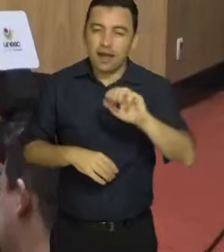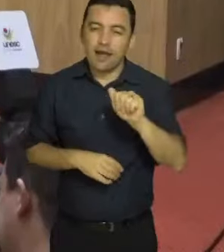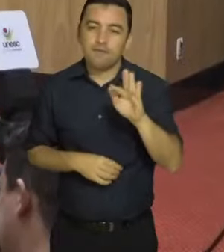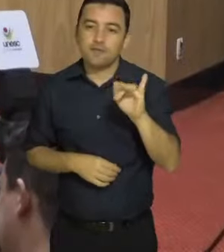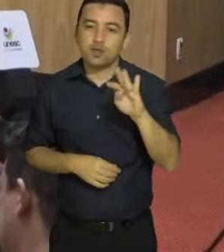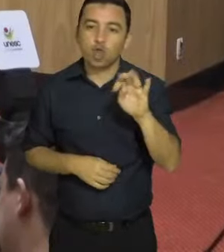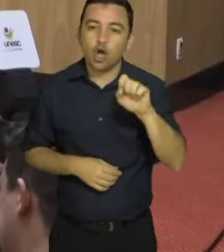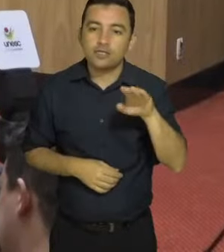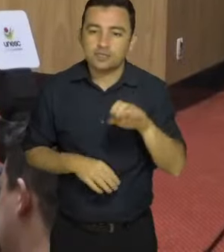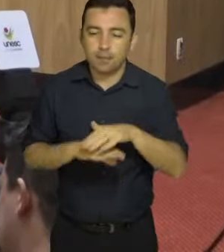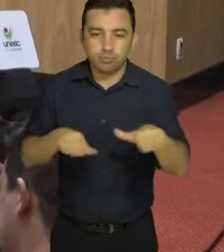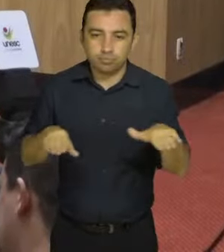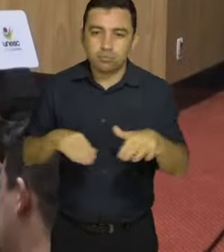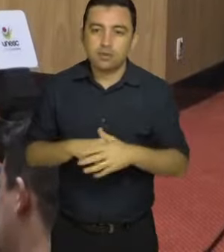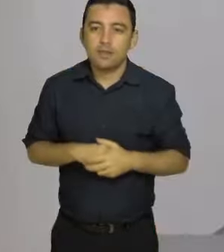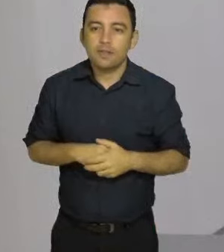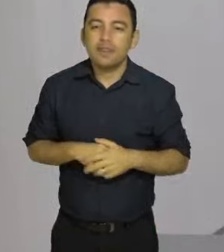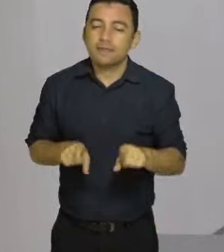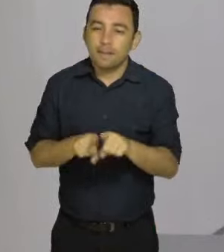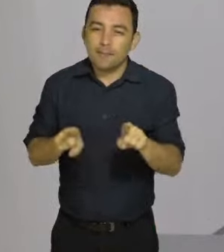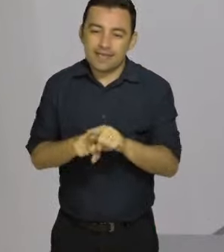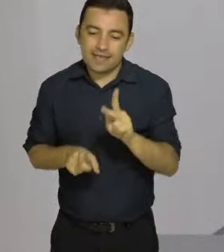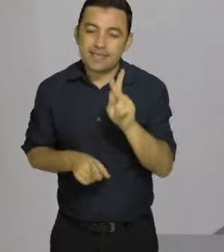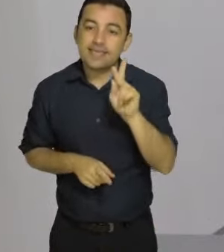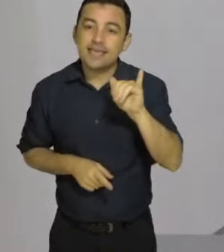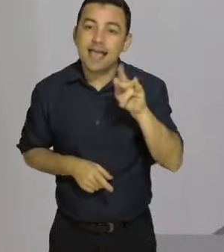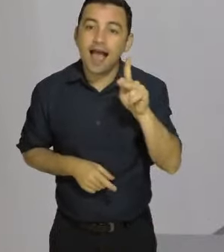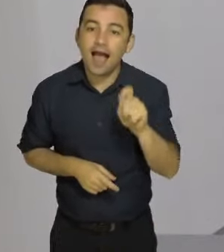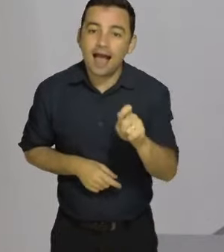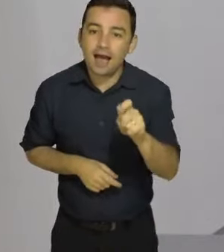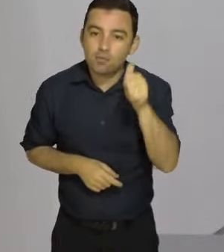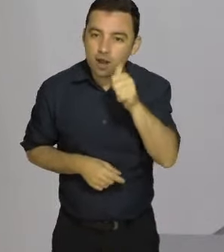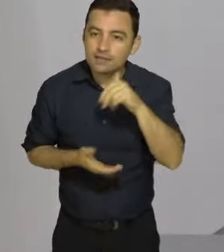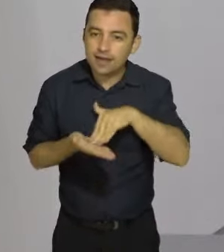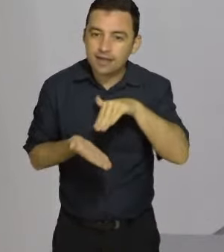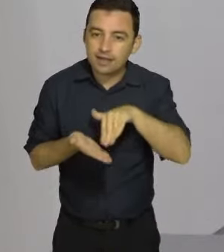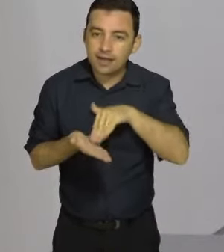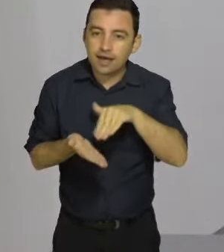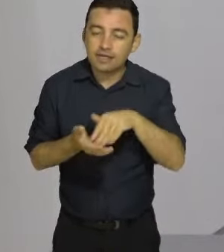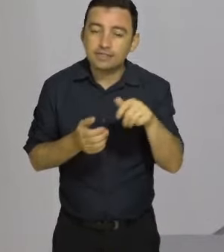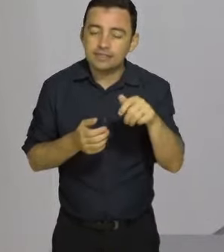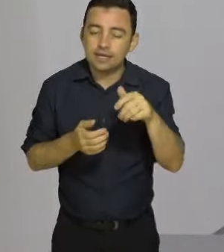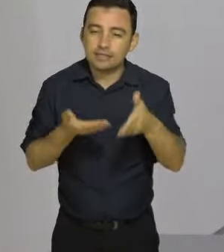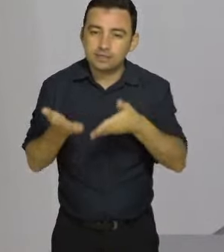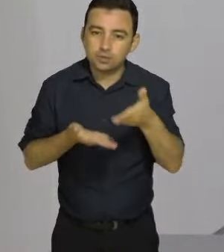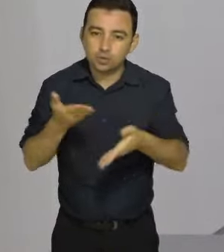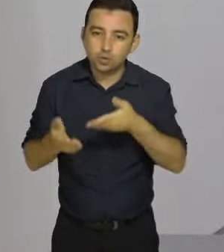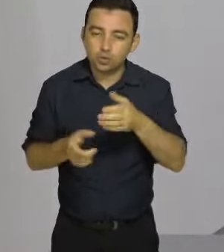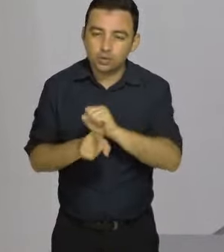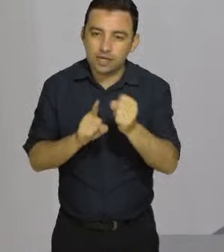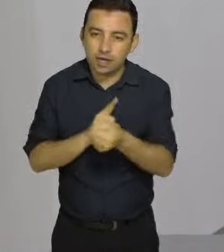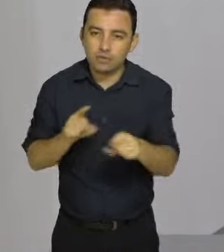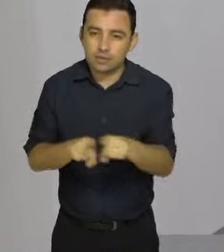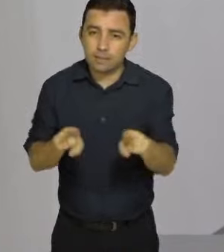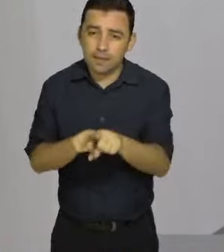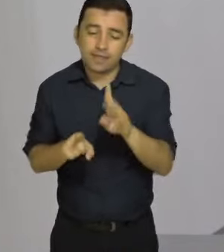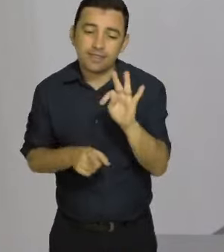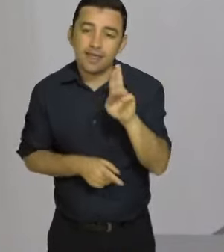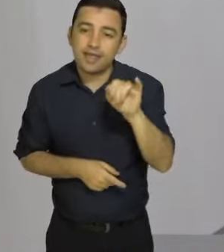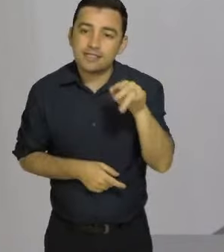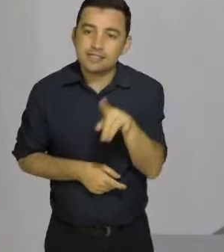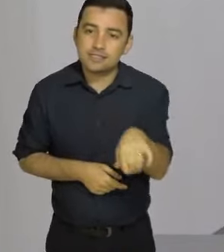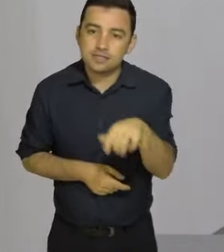veterinária, a secretária Kika, da Secretaria de Assistência Social, da Casa Civil, Terezinha de Batim,